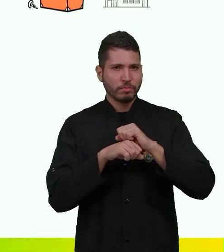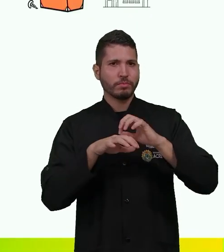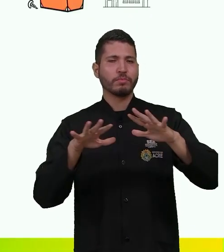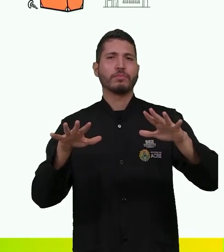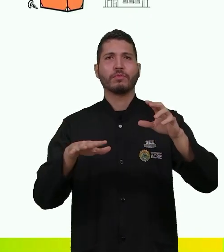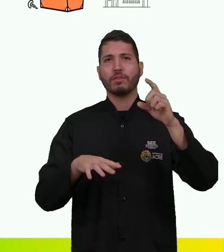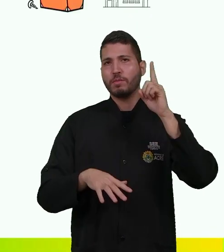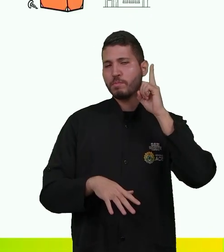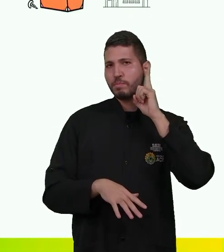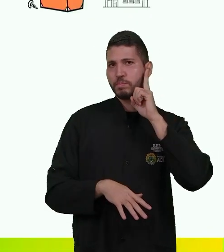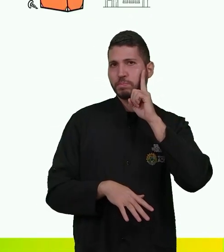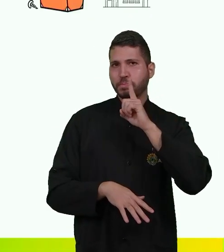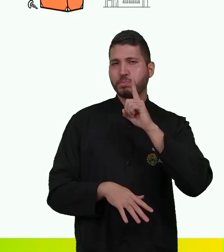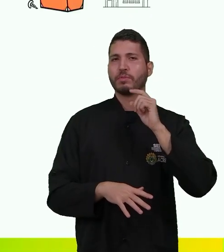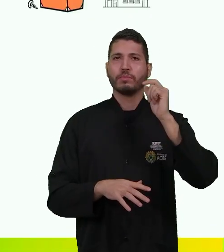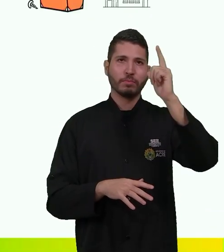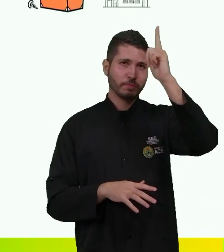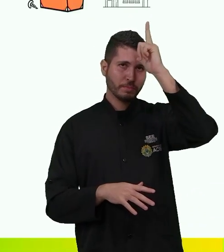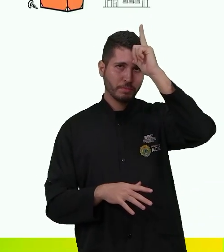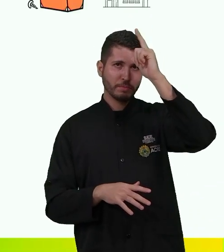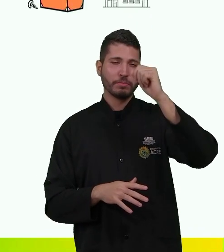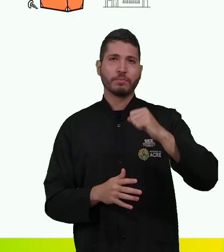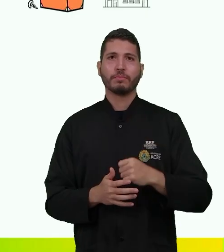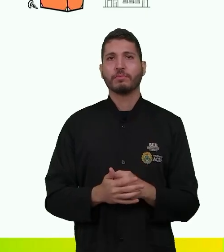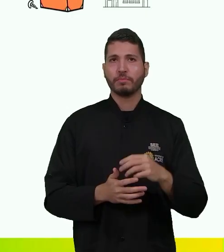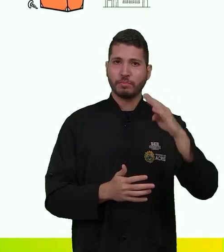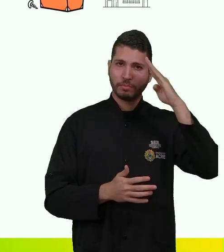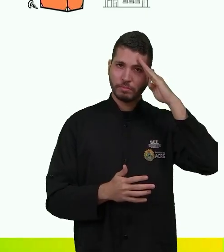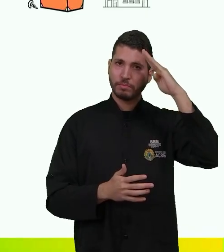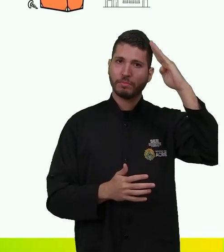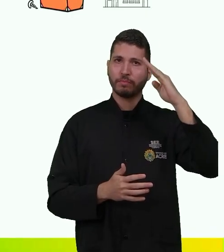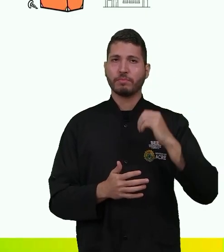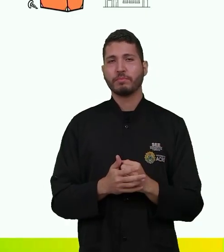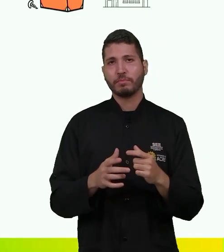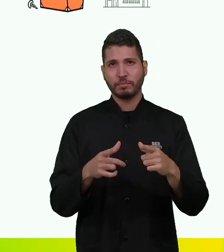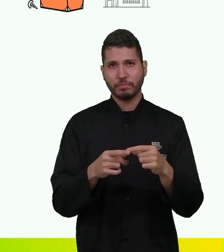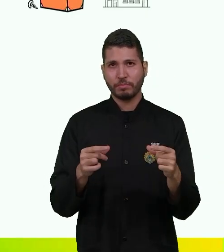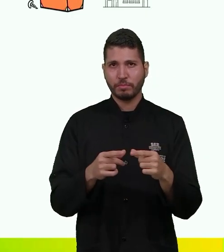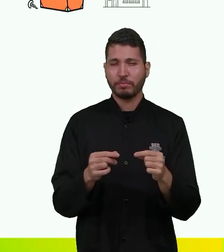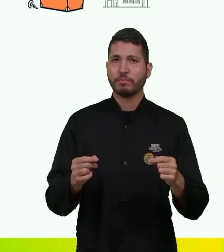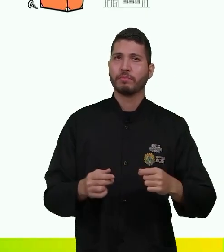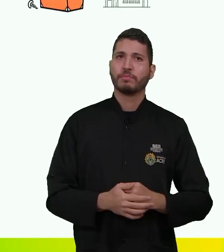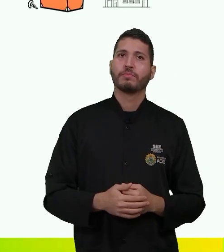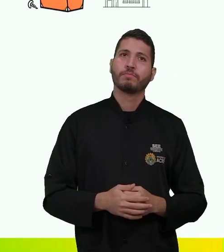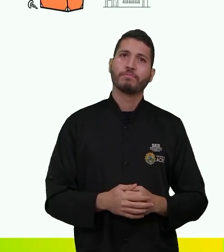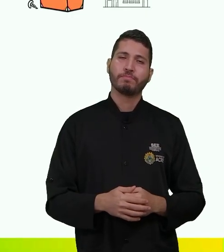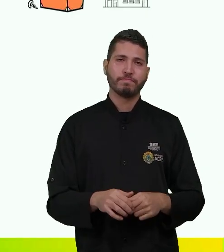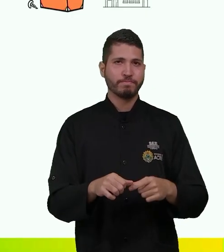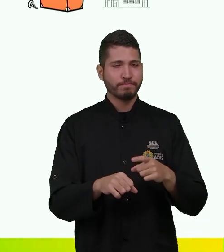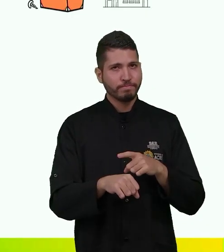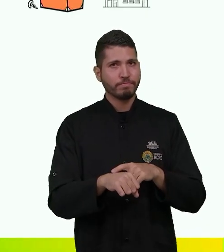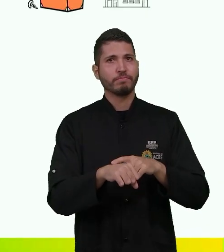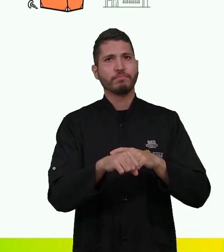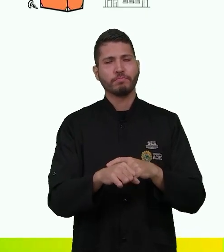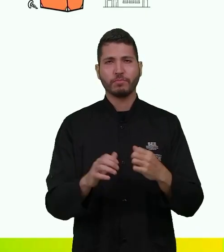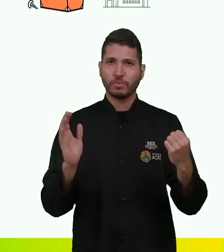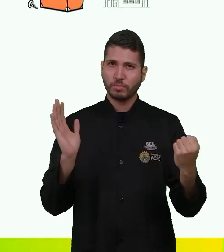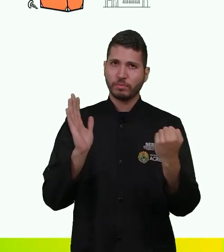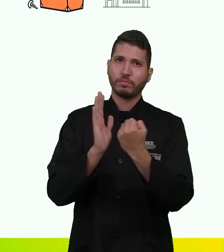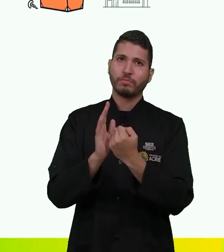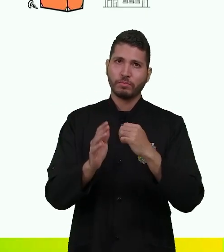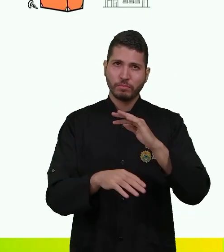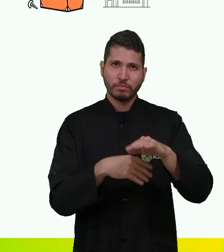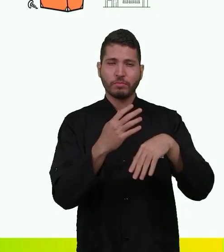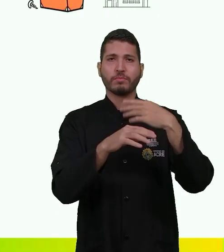Estados Unidos, Alemanha e principalmente o Japão. Esse período foi marcado por avanços